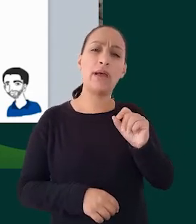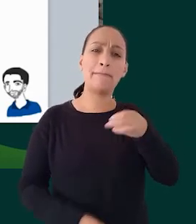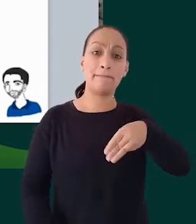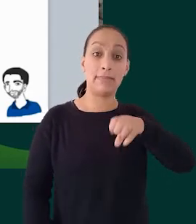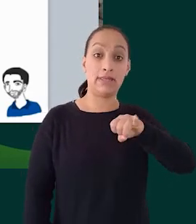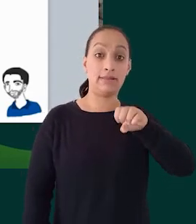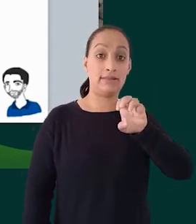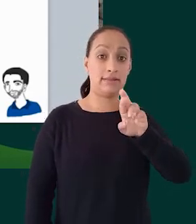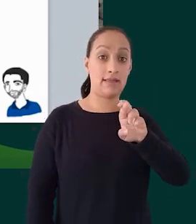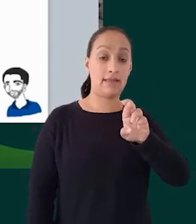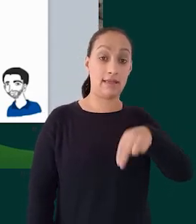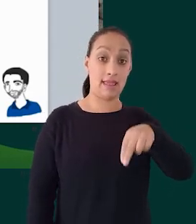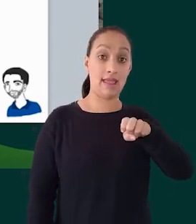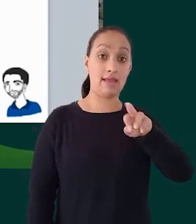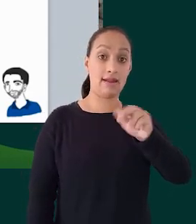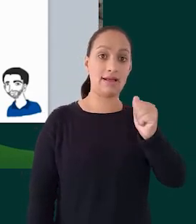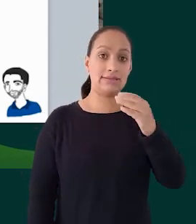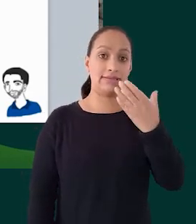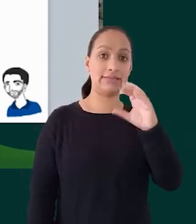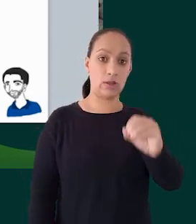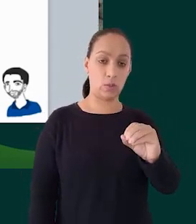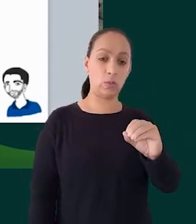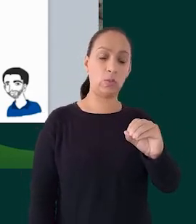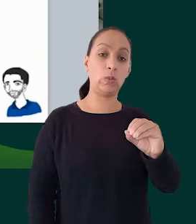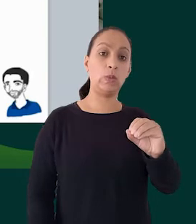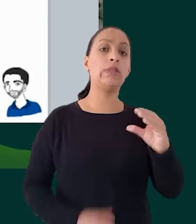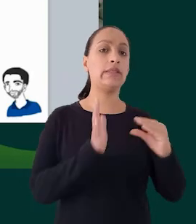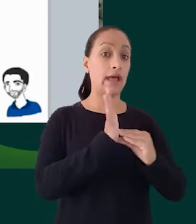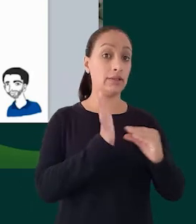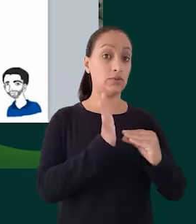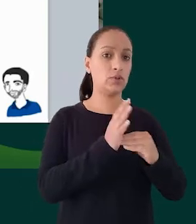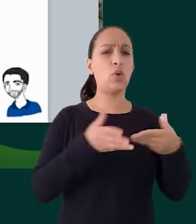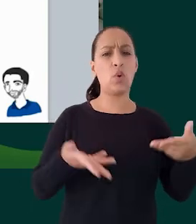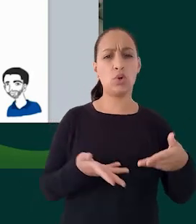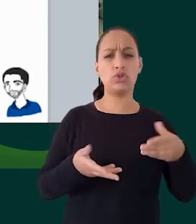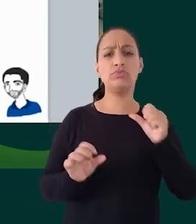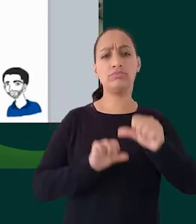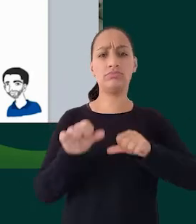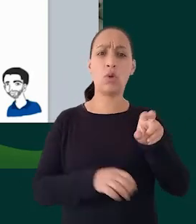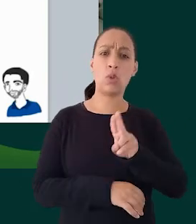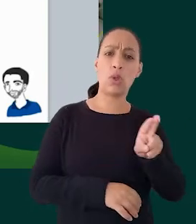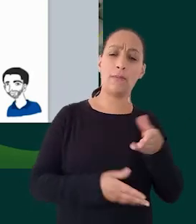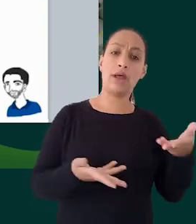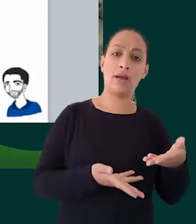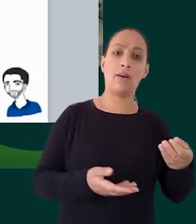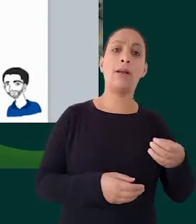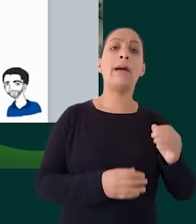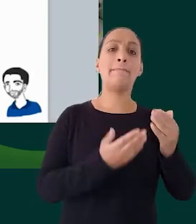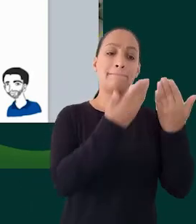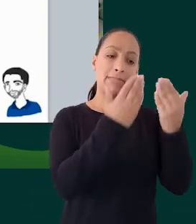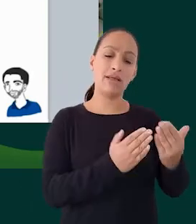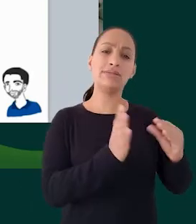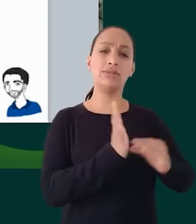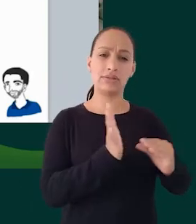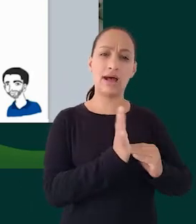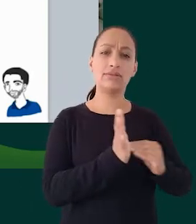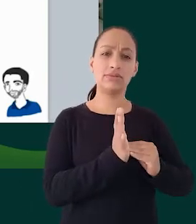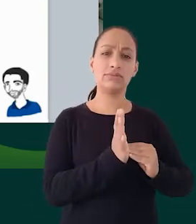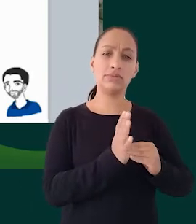dados, e hoje a gente fala mais de machine learning, né? Basicamente.